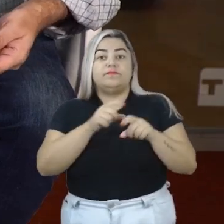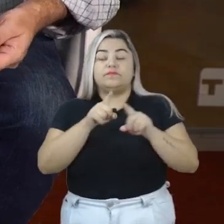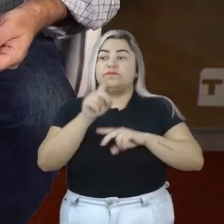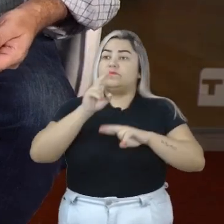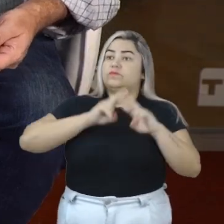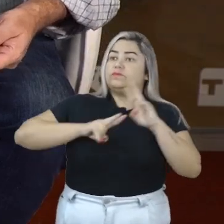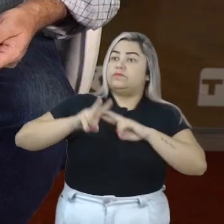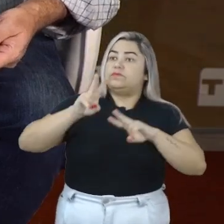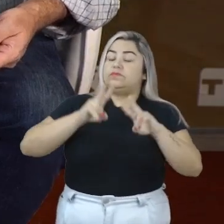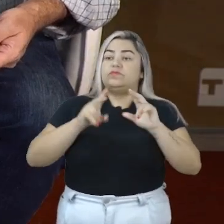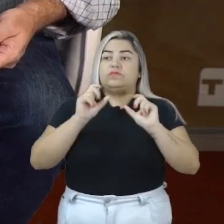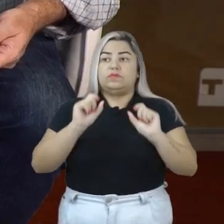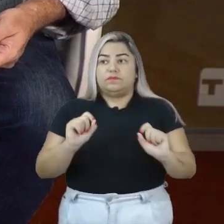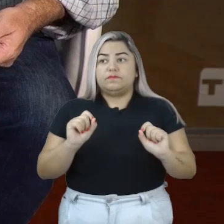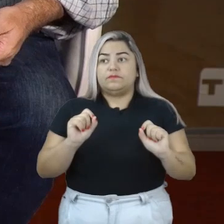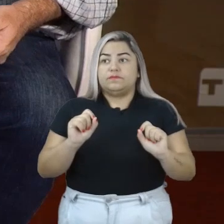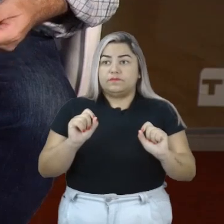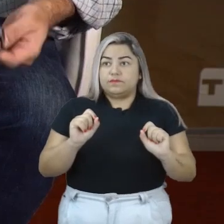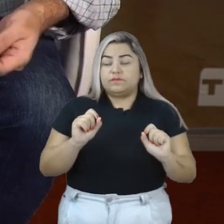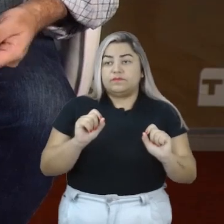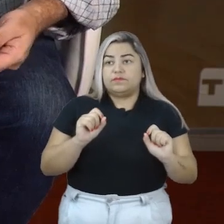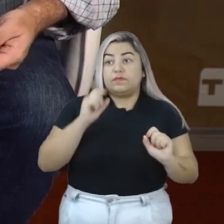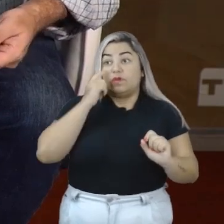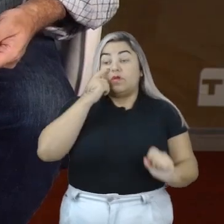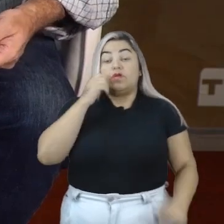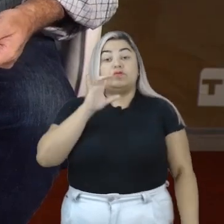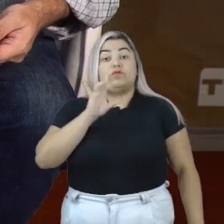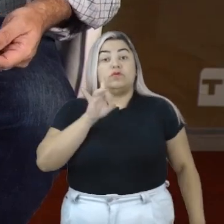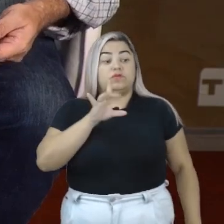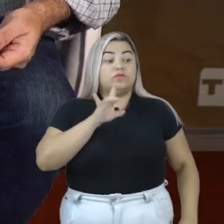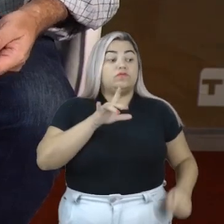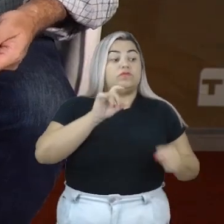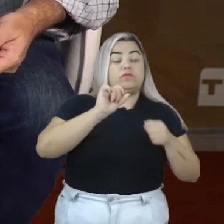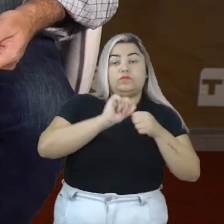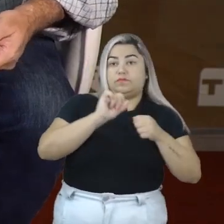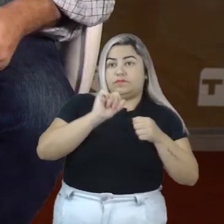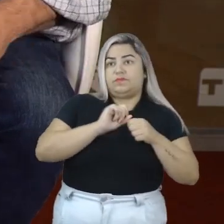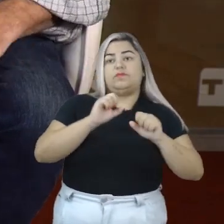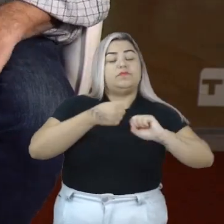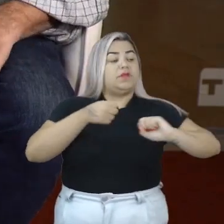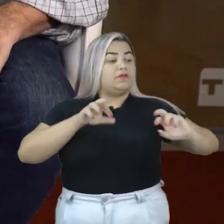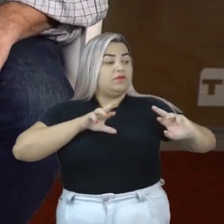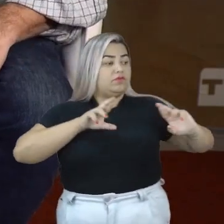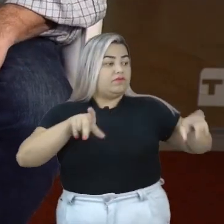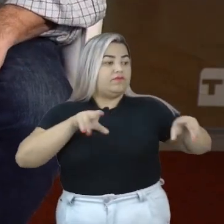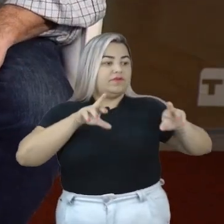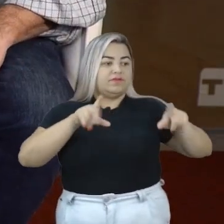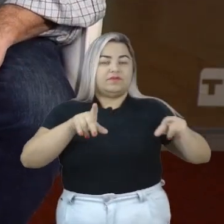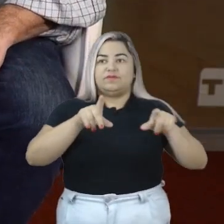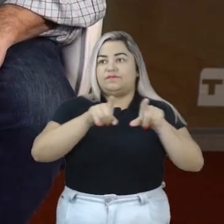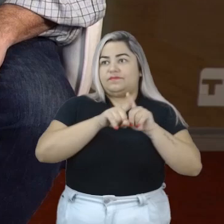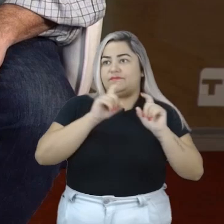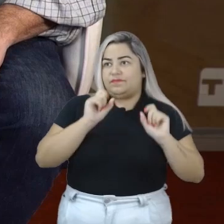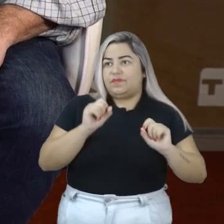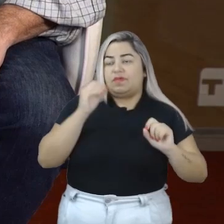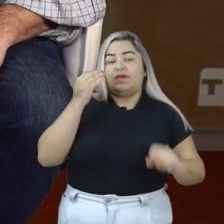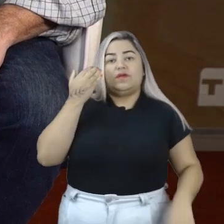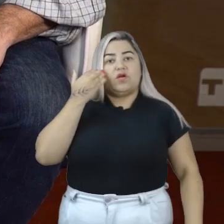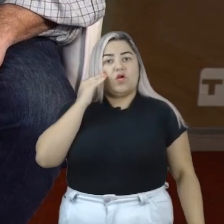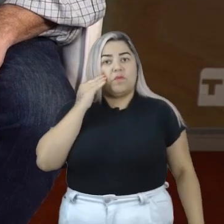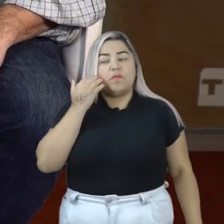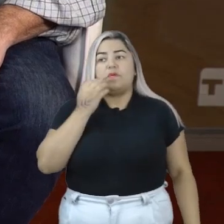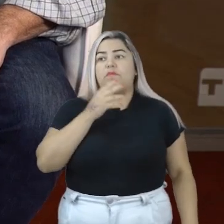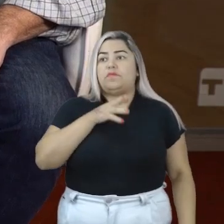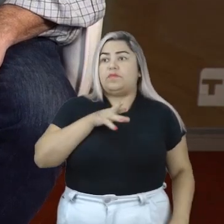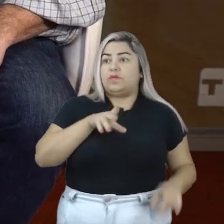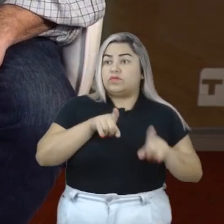bom uso do dinheiro público. Só de fazer isso, a gente já faz uma grande diferença. E acho que a militância entendeu bem o nosso recado, a